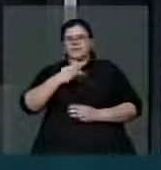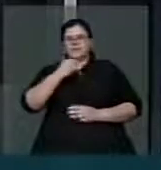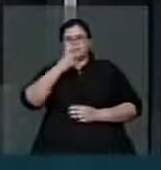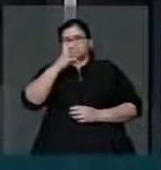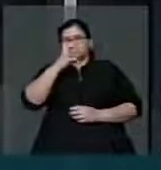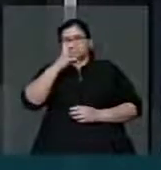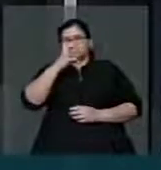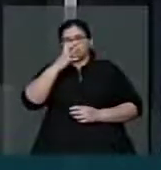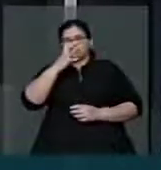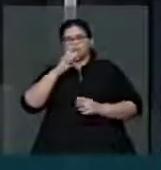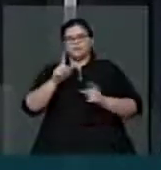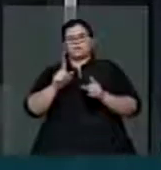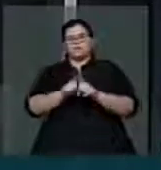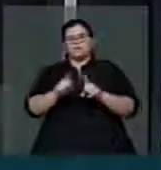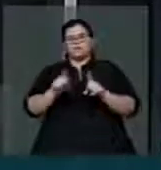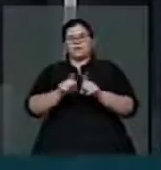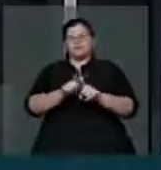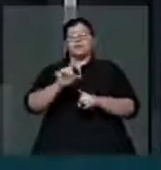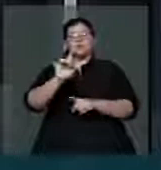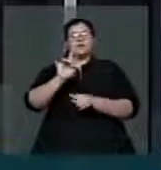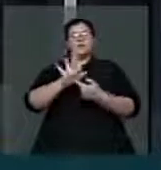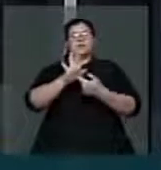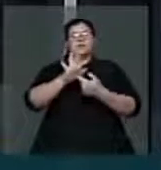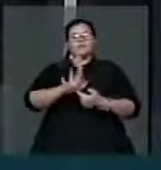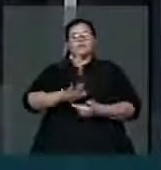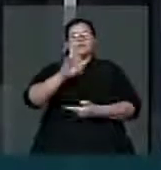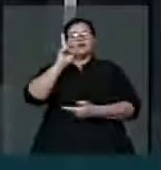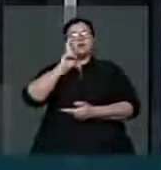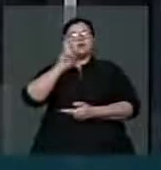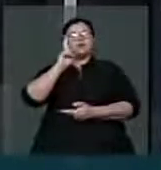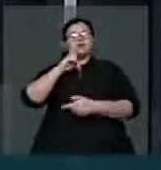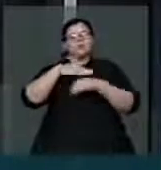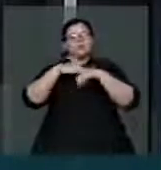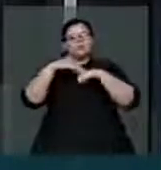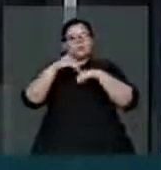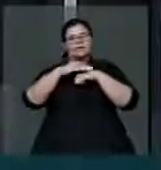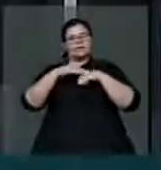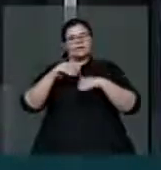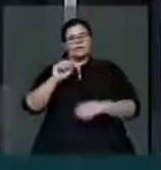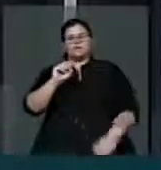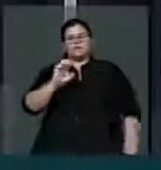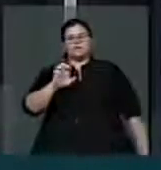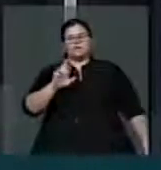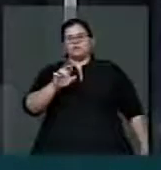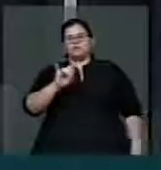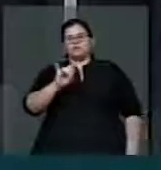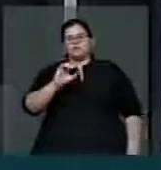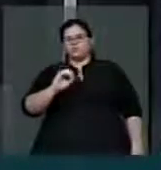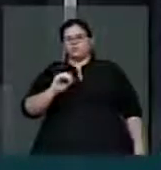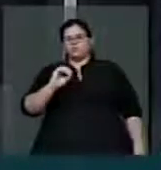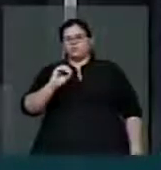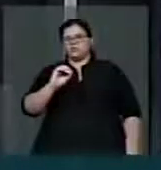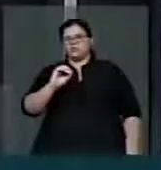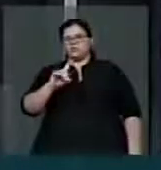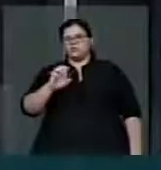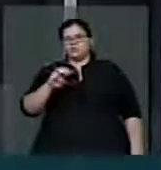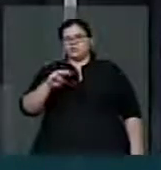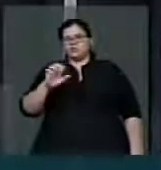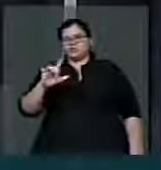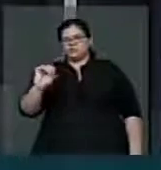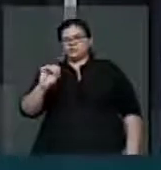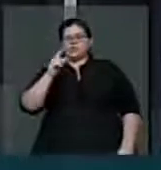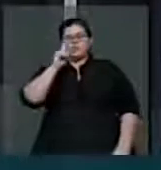também essa lembrança carinhosa de Sérgio Vieira de Mello. Dizer também que ontem, representando